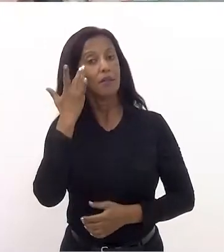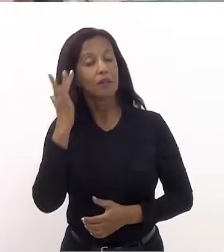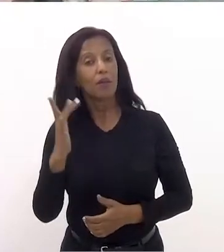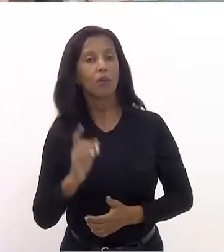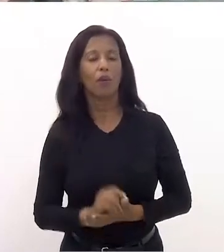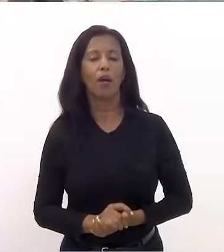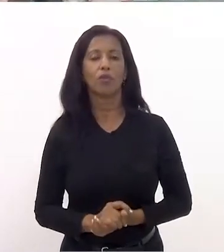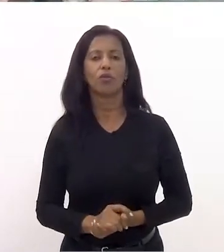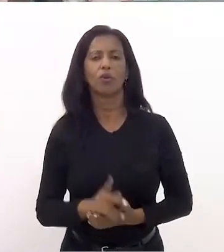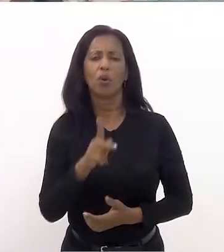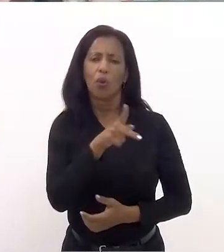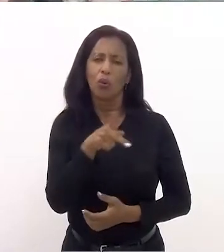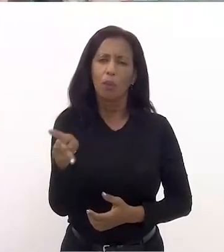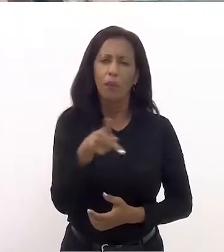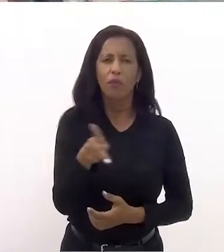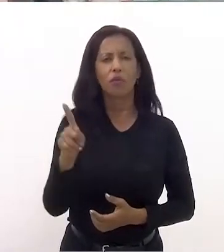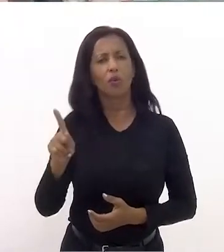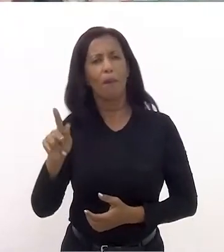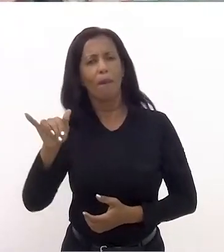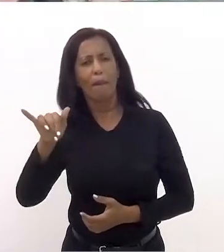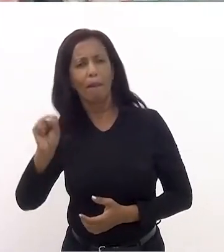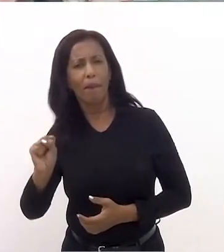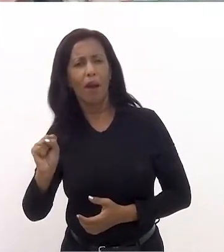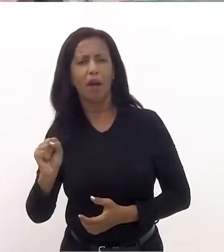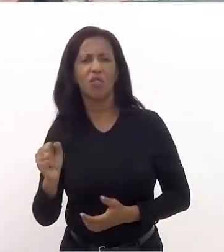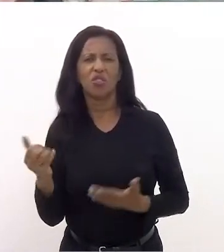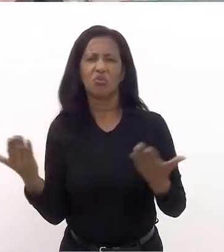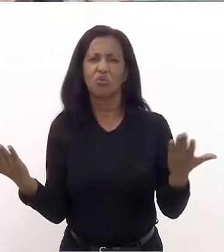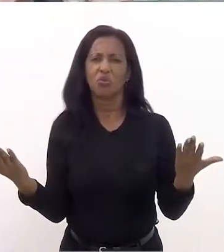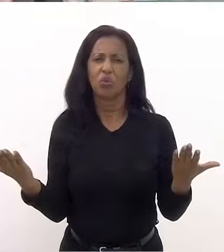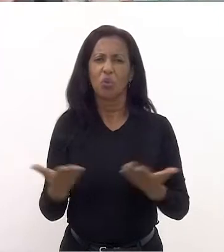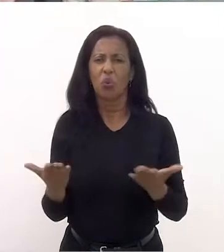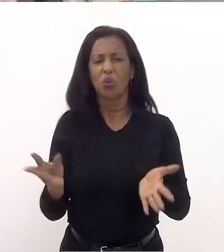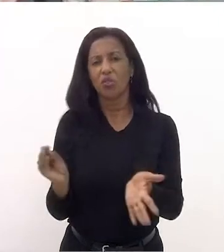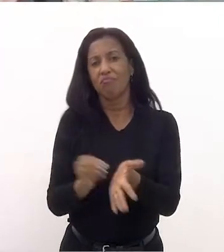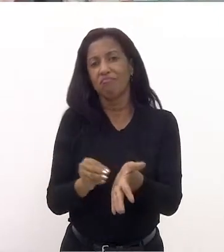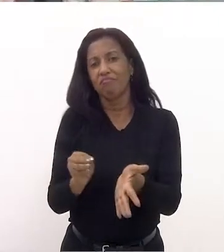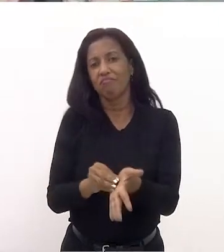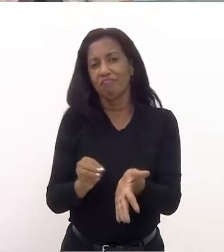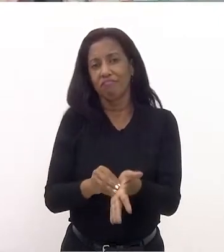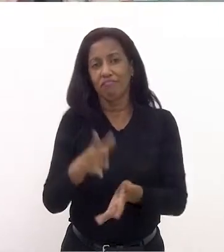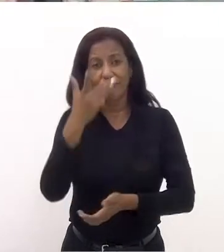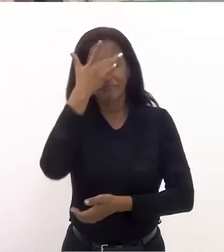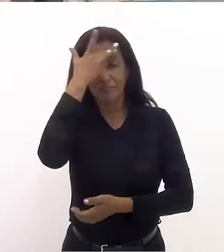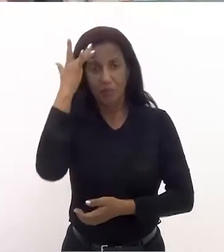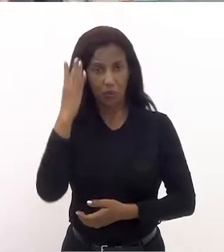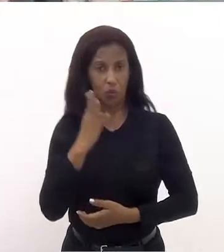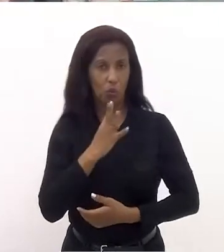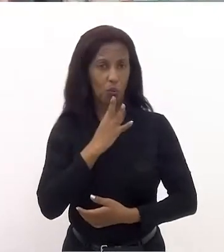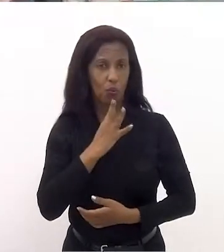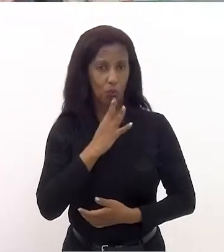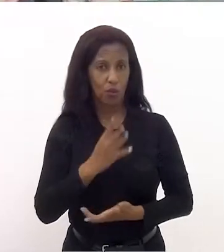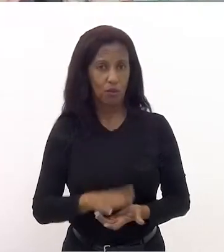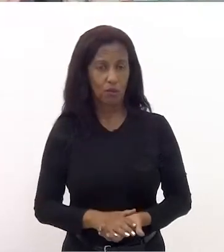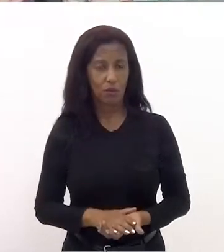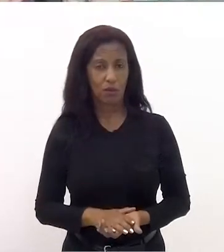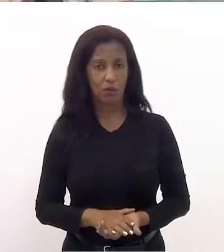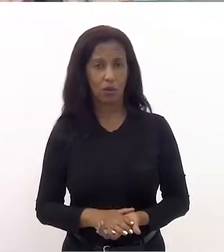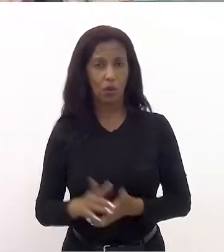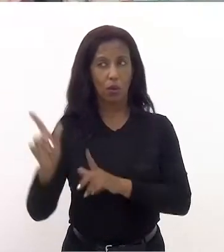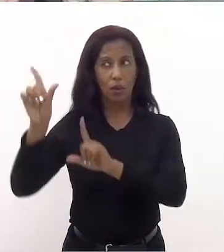Então, acho que os professores, os pais, não fazem muito isso hoje. As pessoas que eu